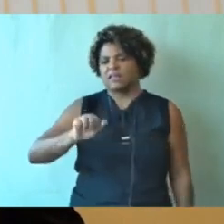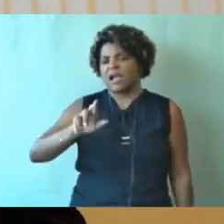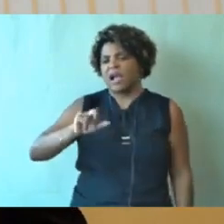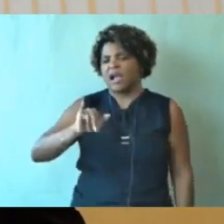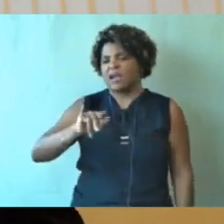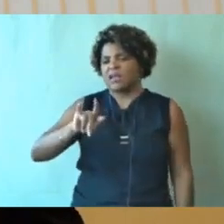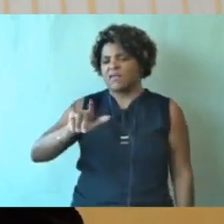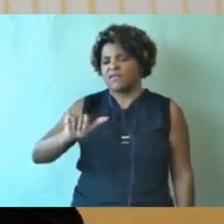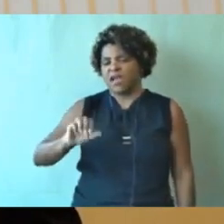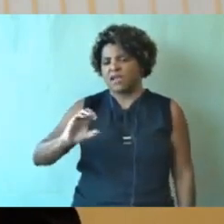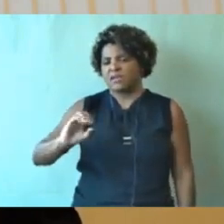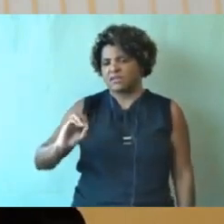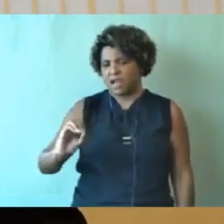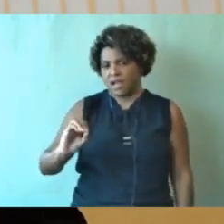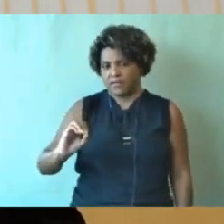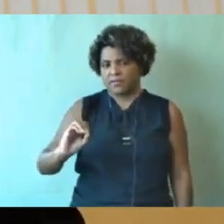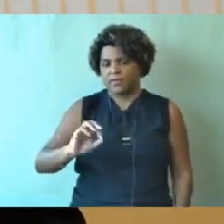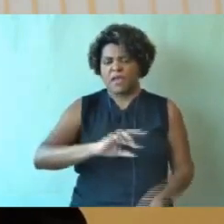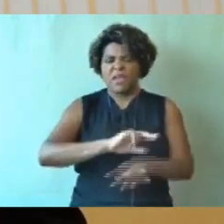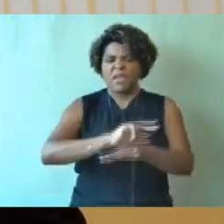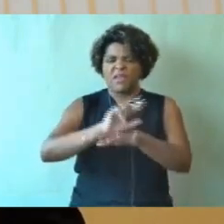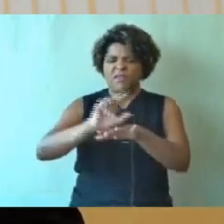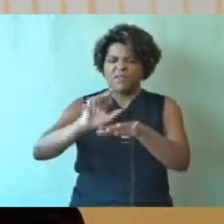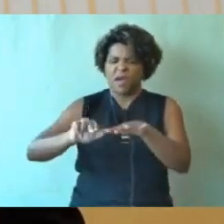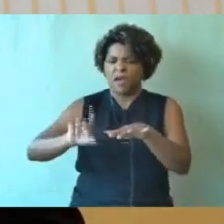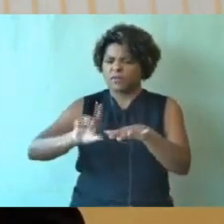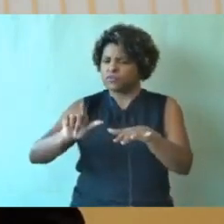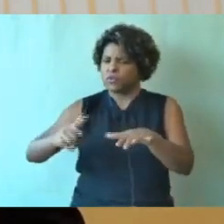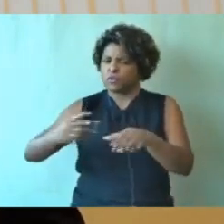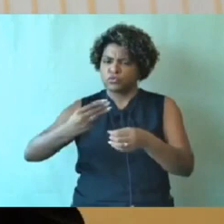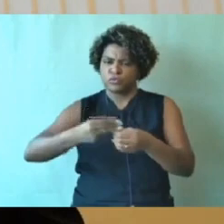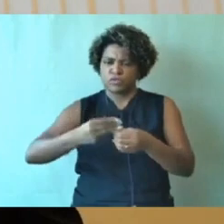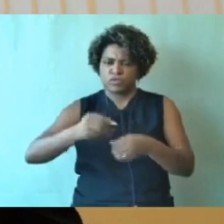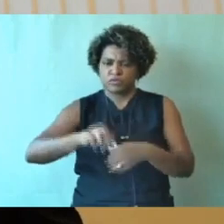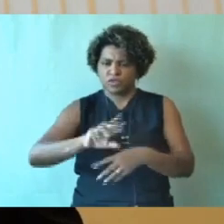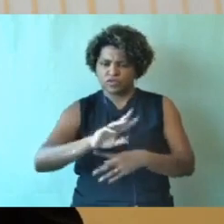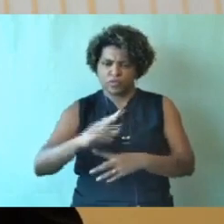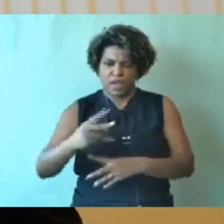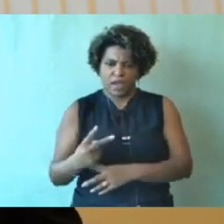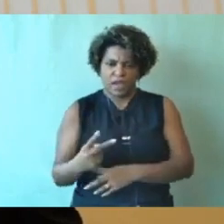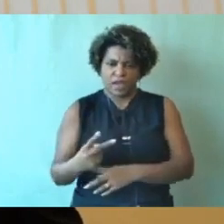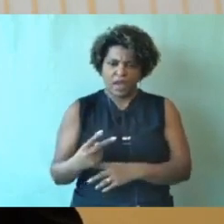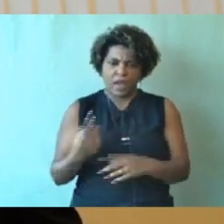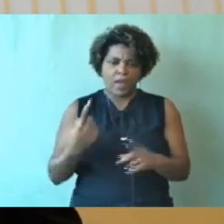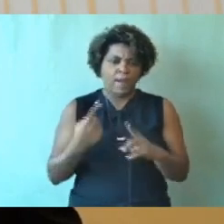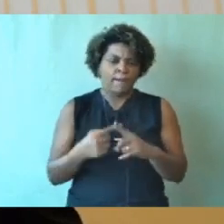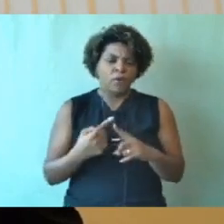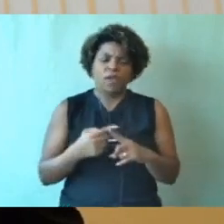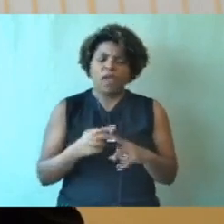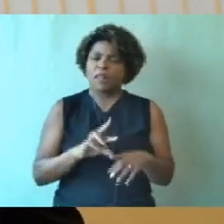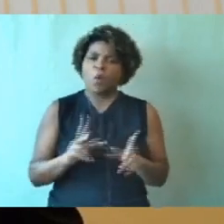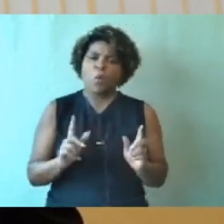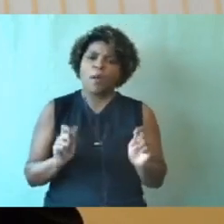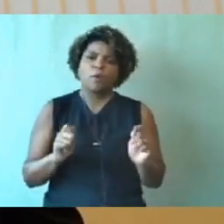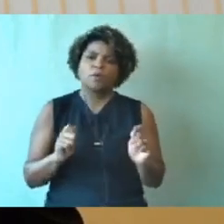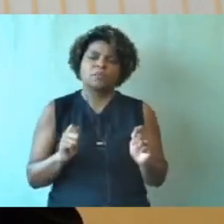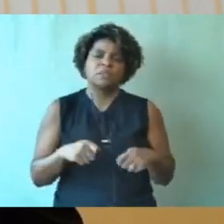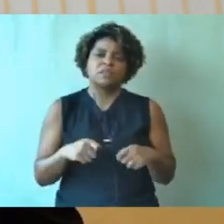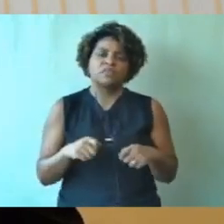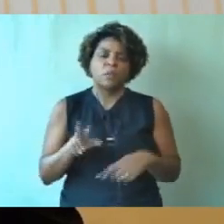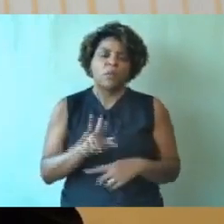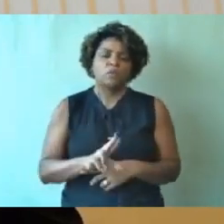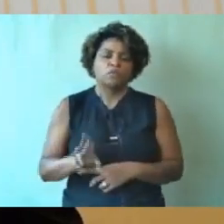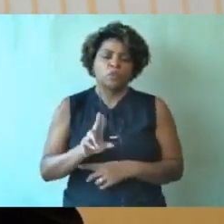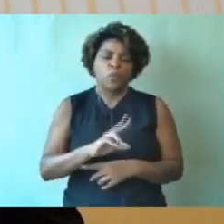Belo Horizonte. Por quê? Porque não é possível o usuário do ônibus aguentar esse tanto de gratuidade, o tanto de coisa que aconteceu.